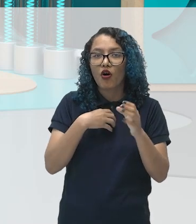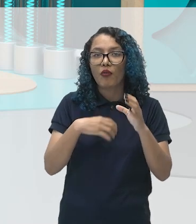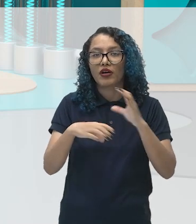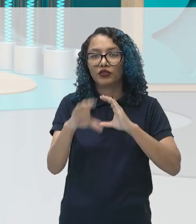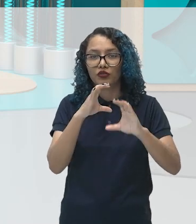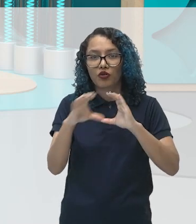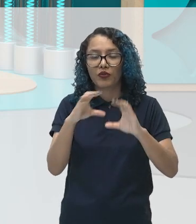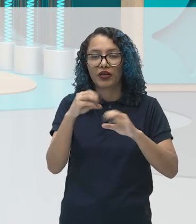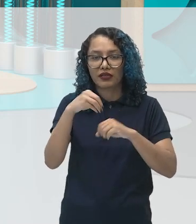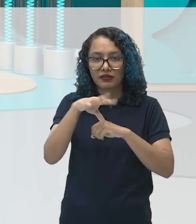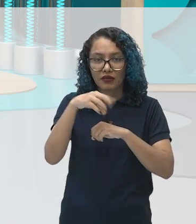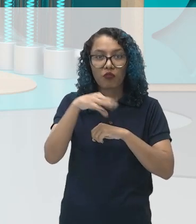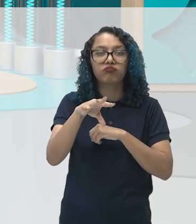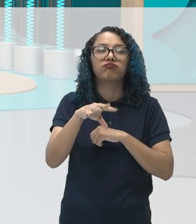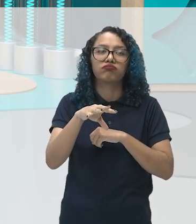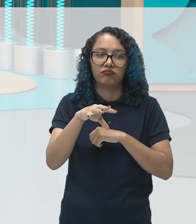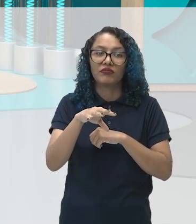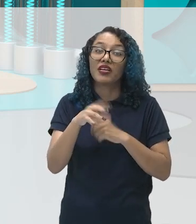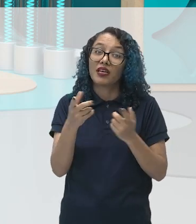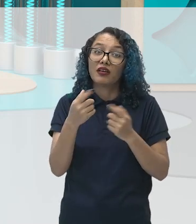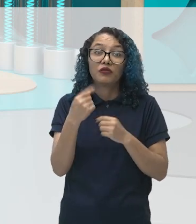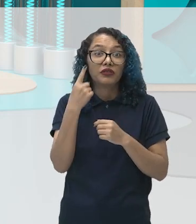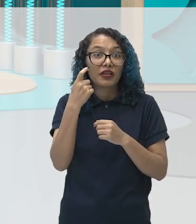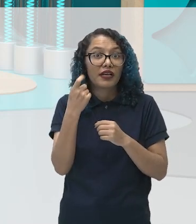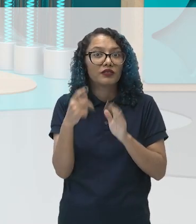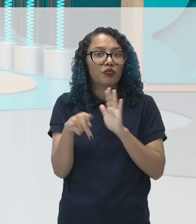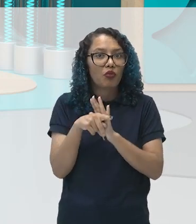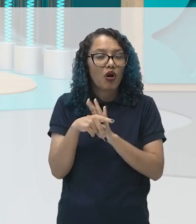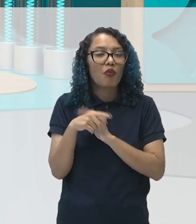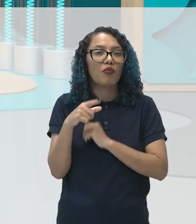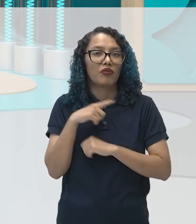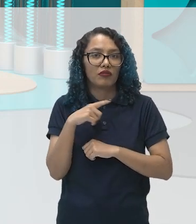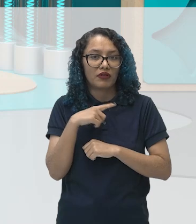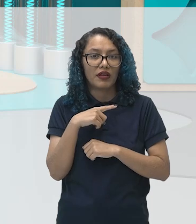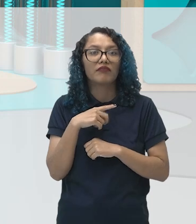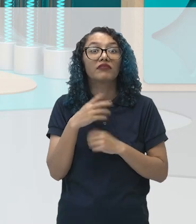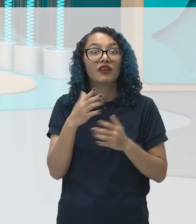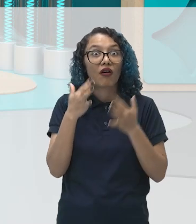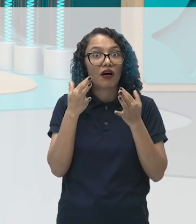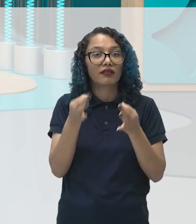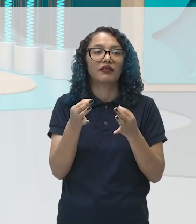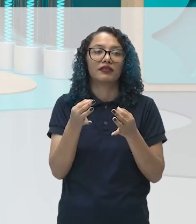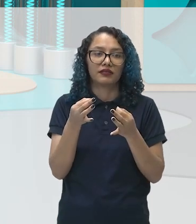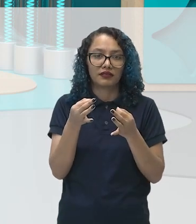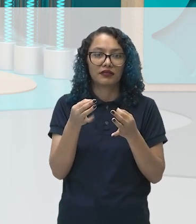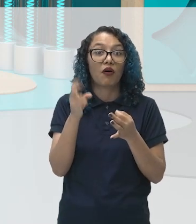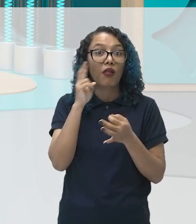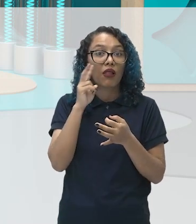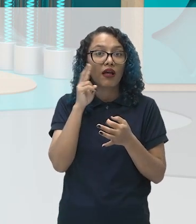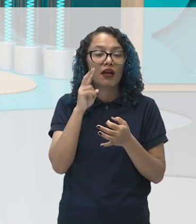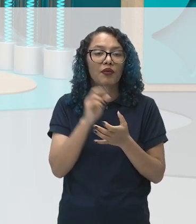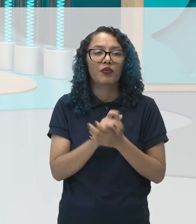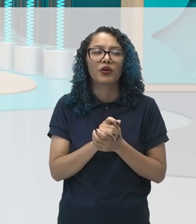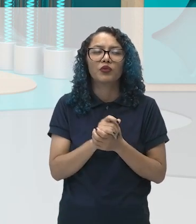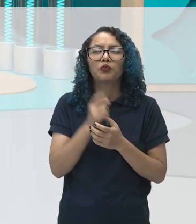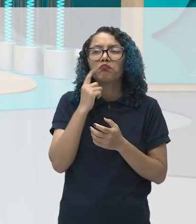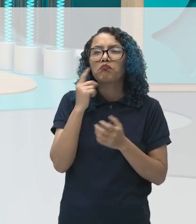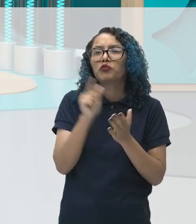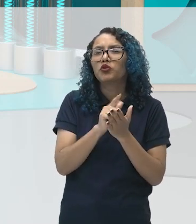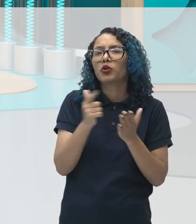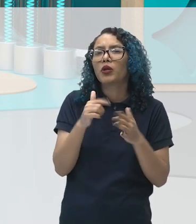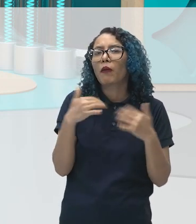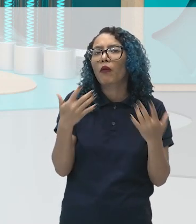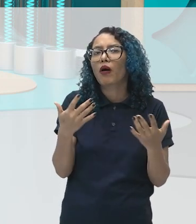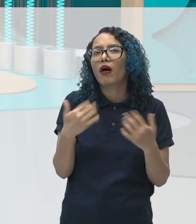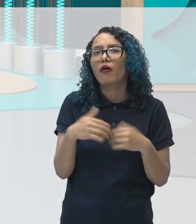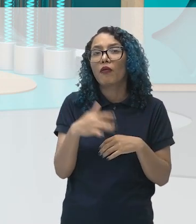também os seus próprios interesses. Então, em última análise, vamos lembrar disso. Que jornal é esse?